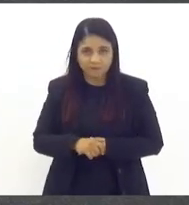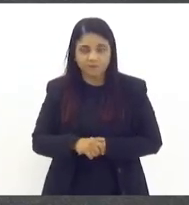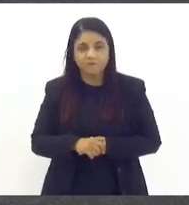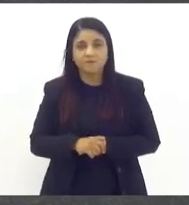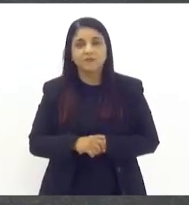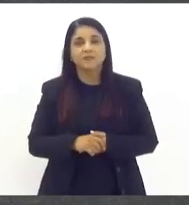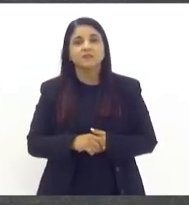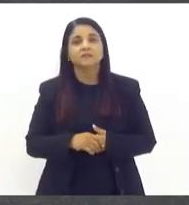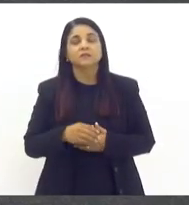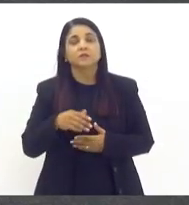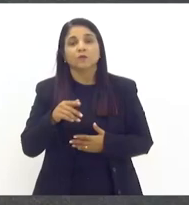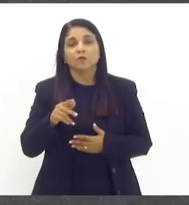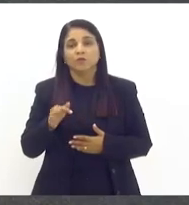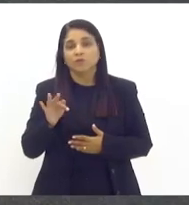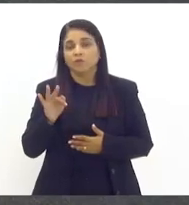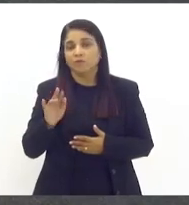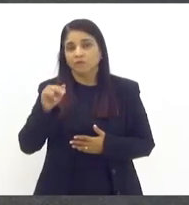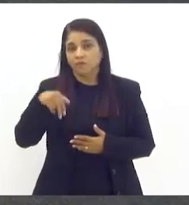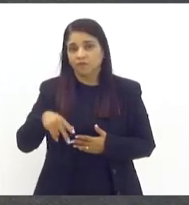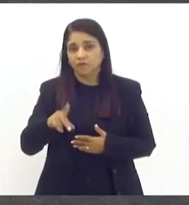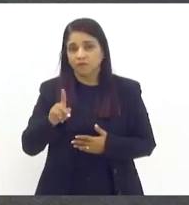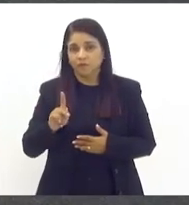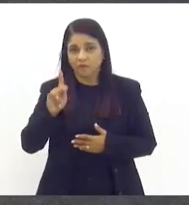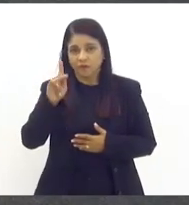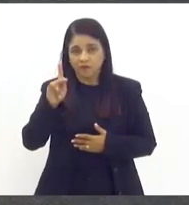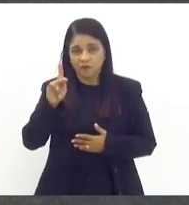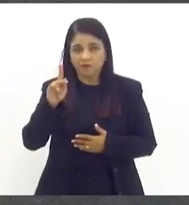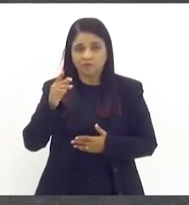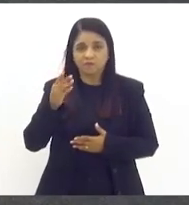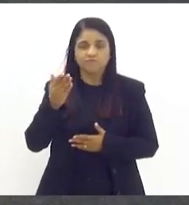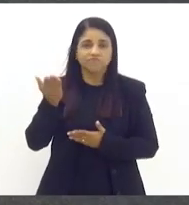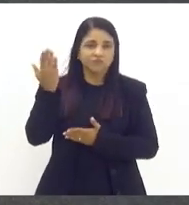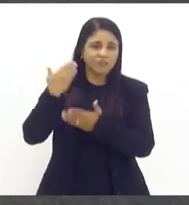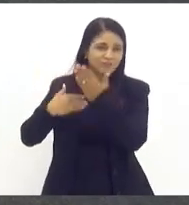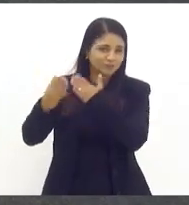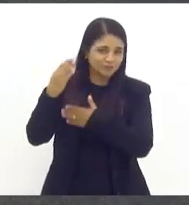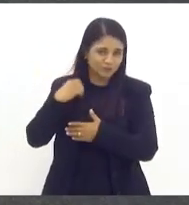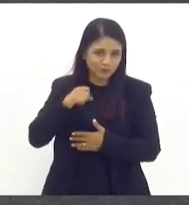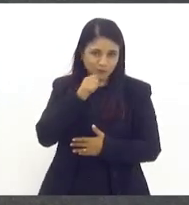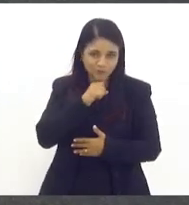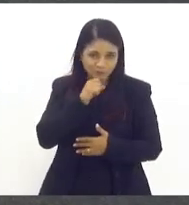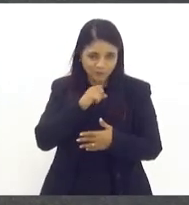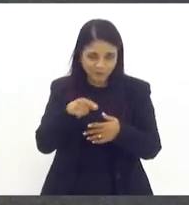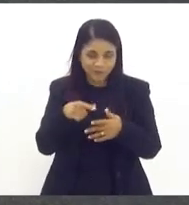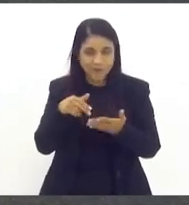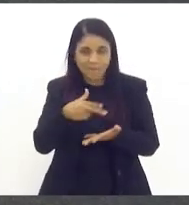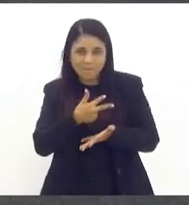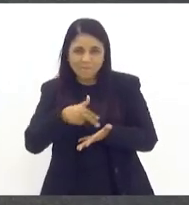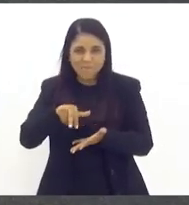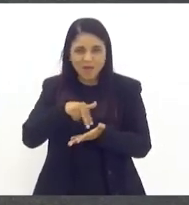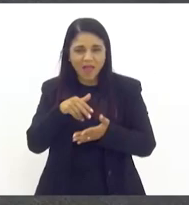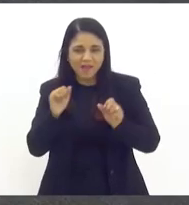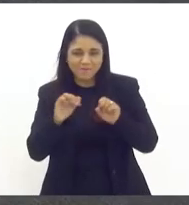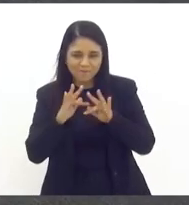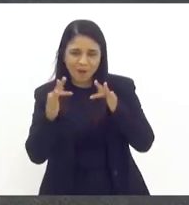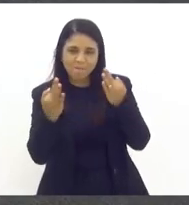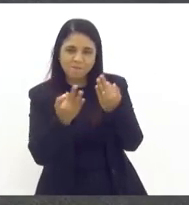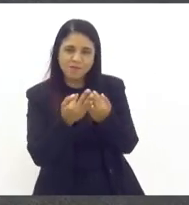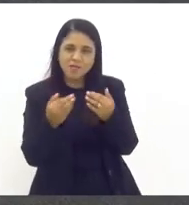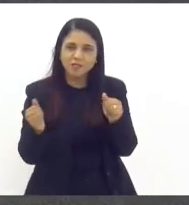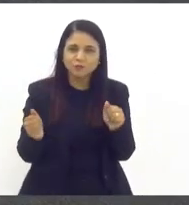das antigas preconiza a gente curtiu o nosso baile das antigas em família